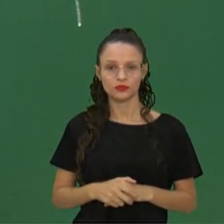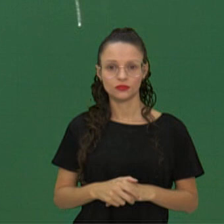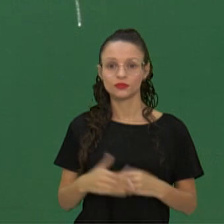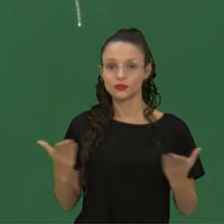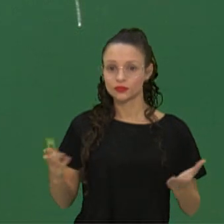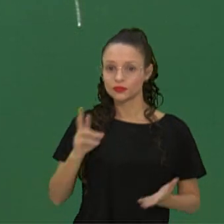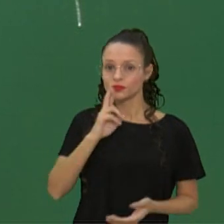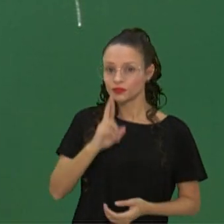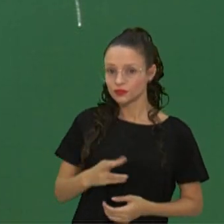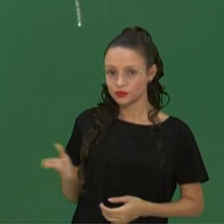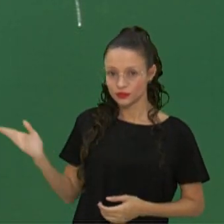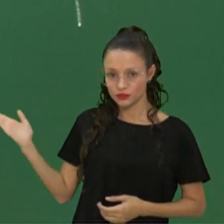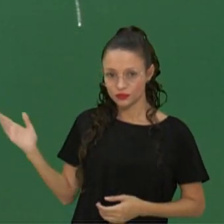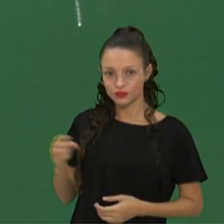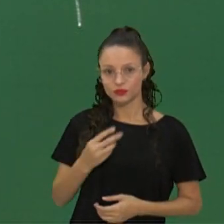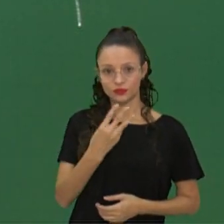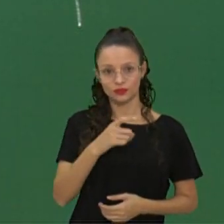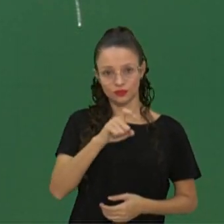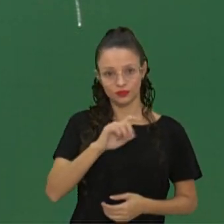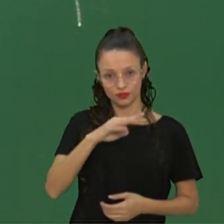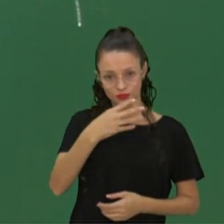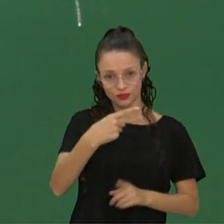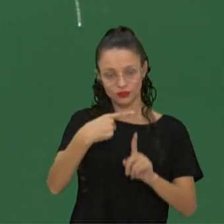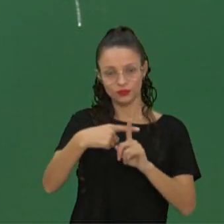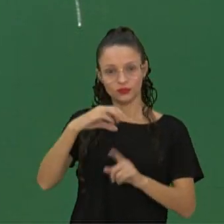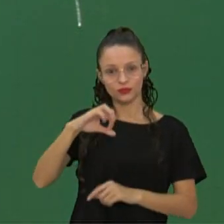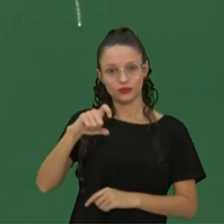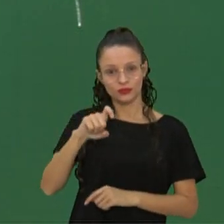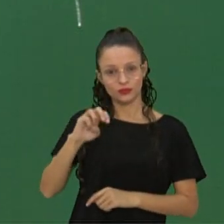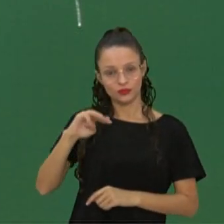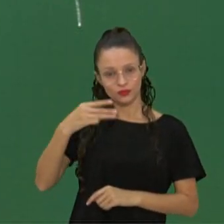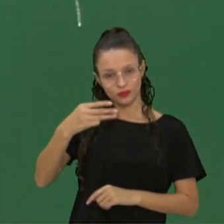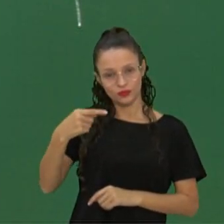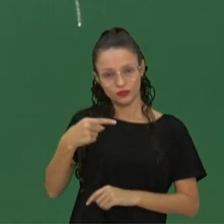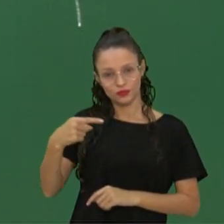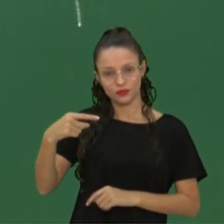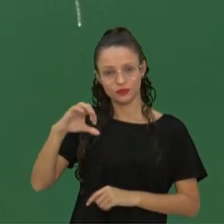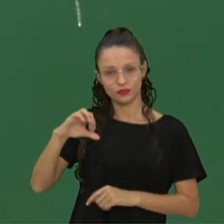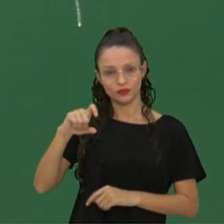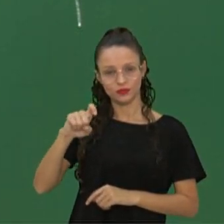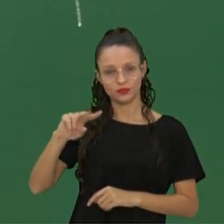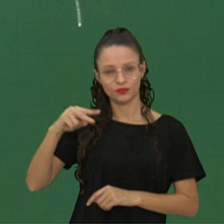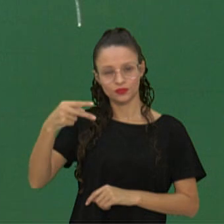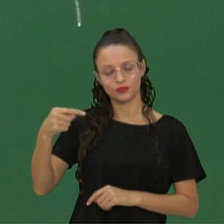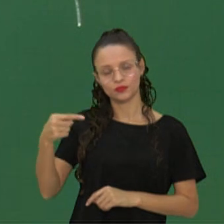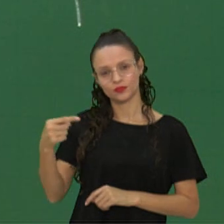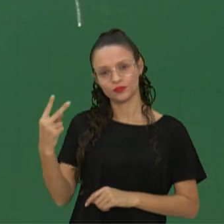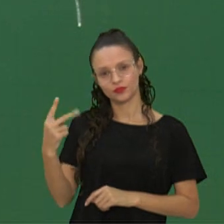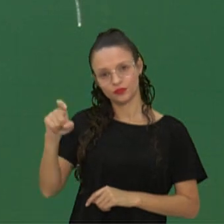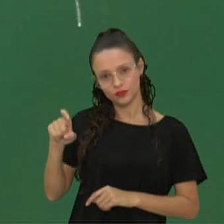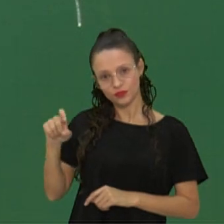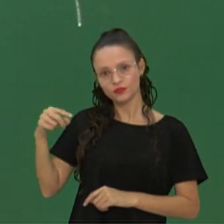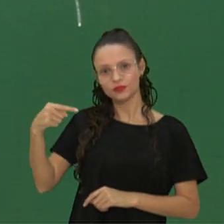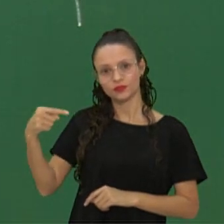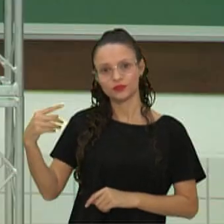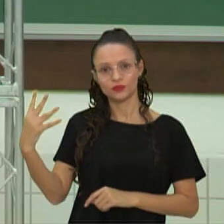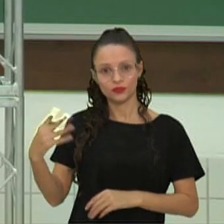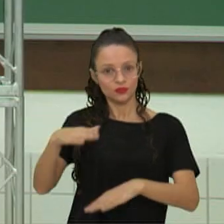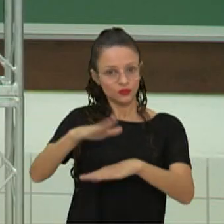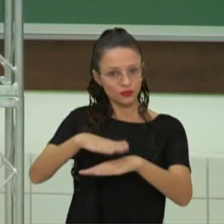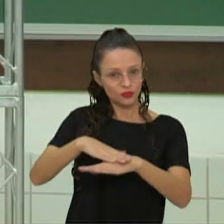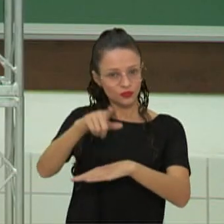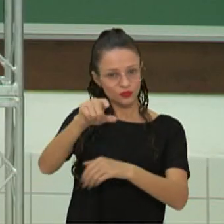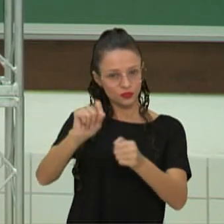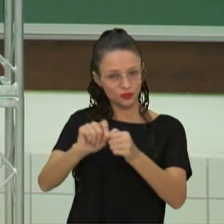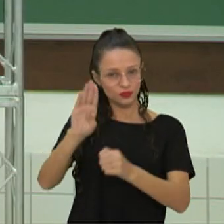Então, o resultado ficou 3x à quarta mais 9x ao cubo, menos 9x ao quadrado, menos 2x, menos 4. Agora faça a